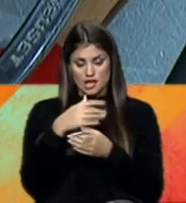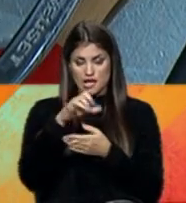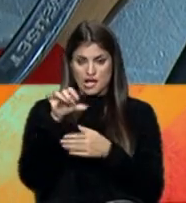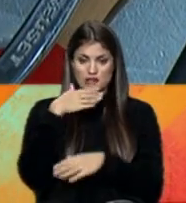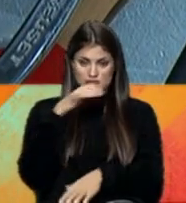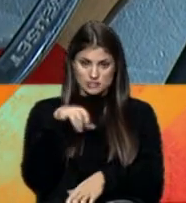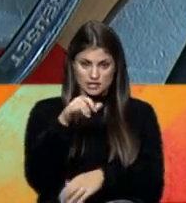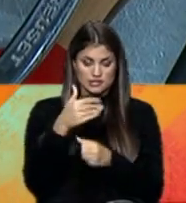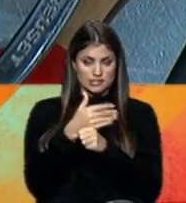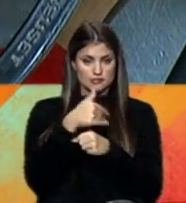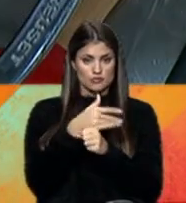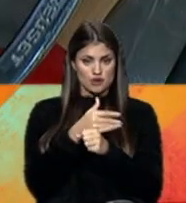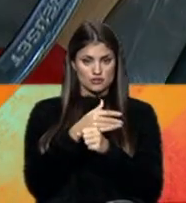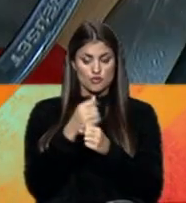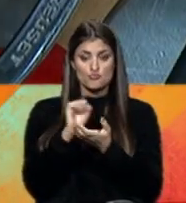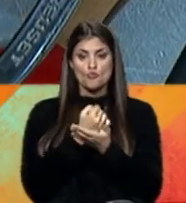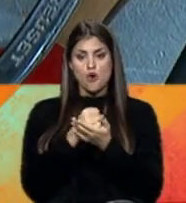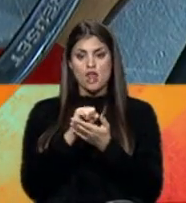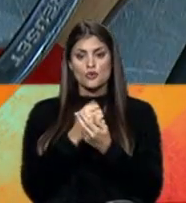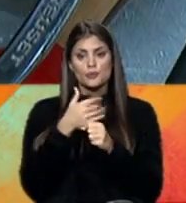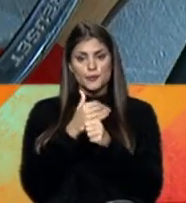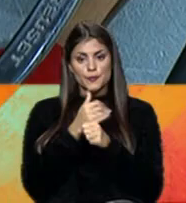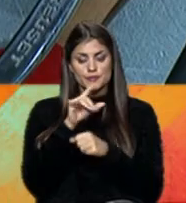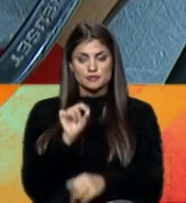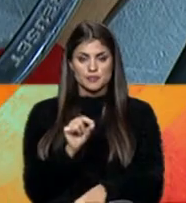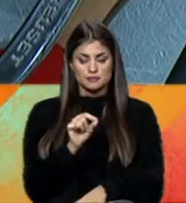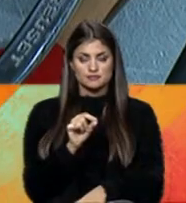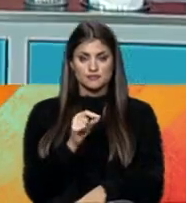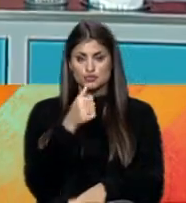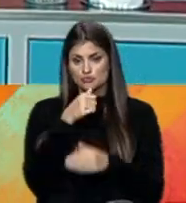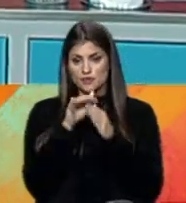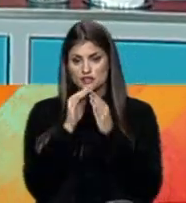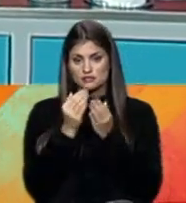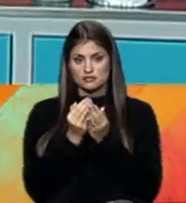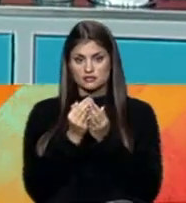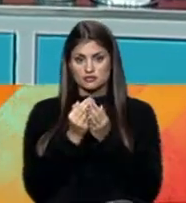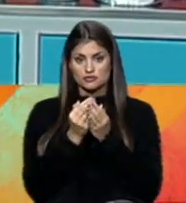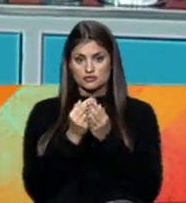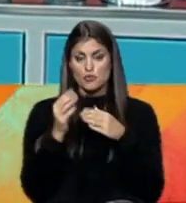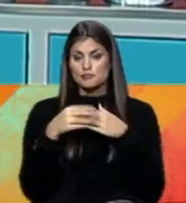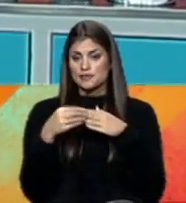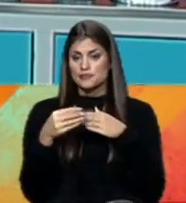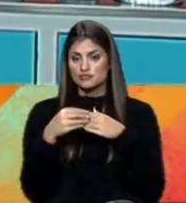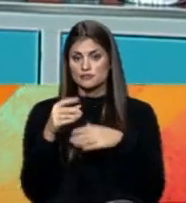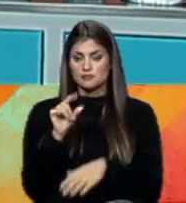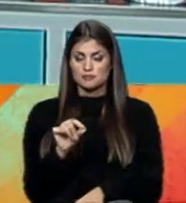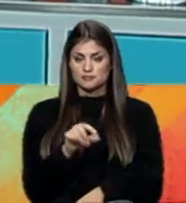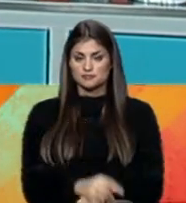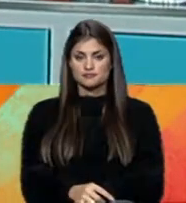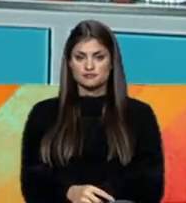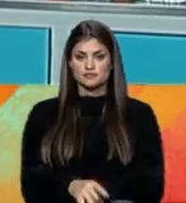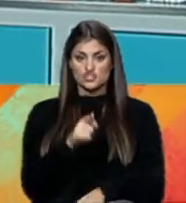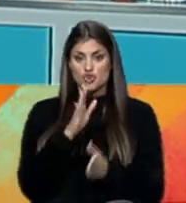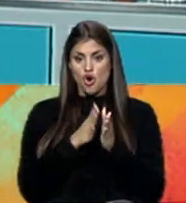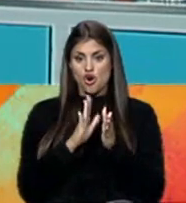Cebola. O alho picado. O tomate. E os pimentos. E os pimentos. Certo. Foi esta a